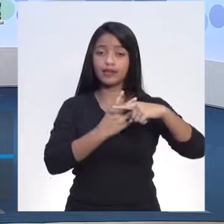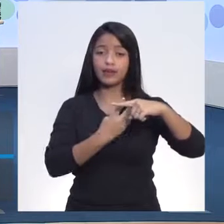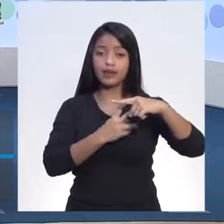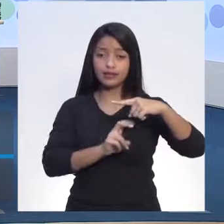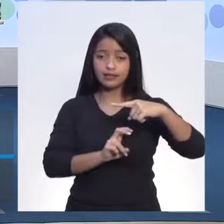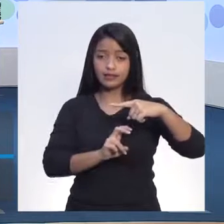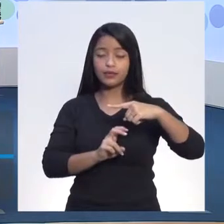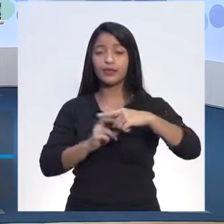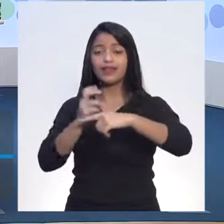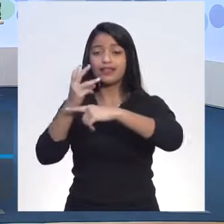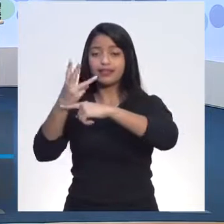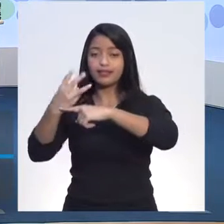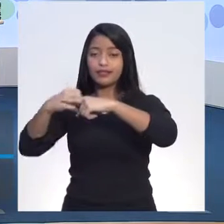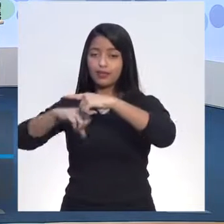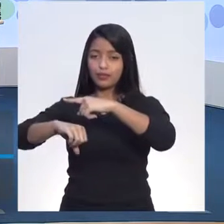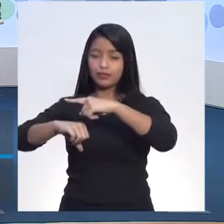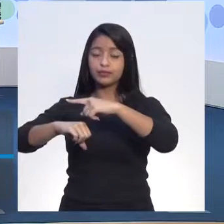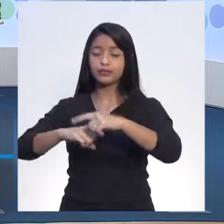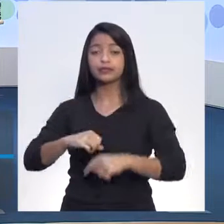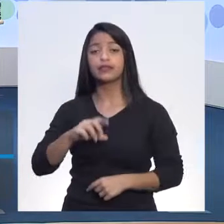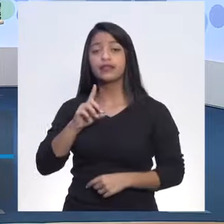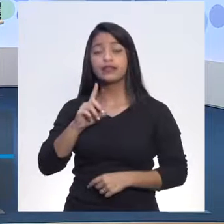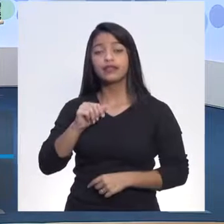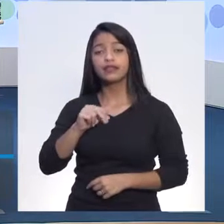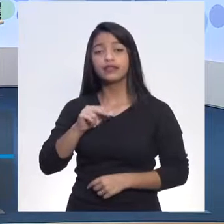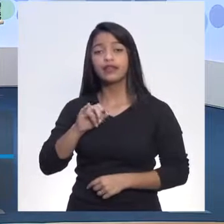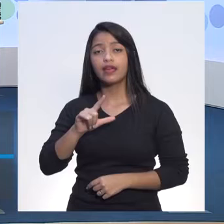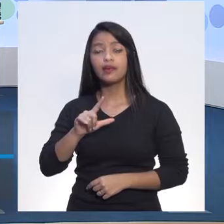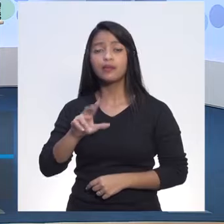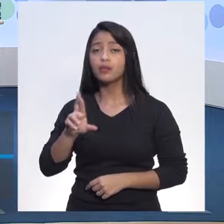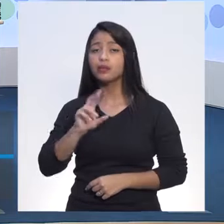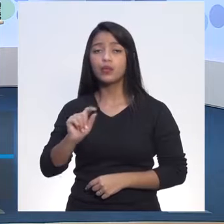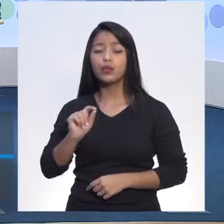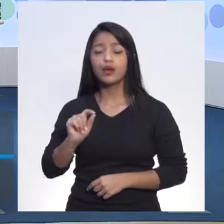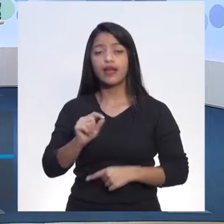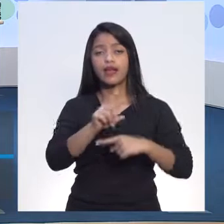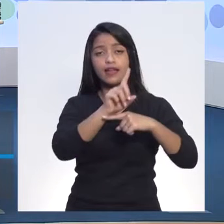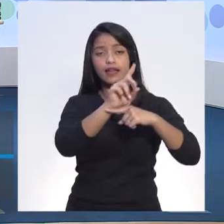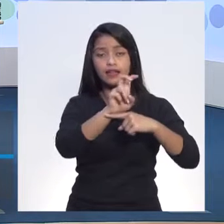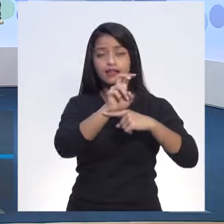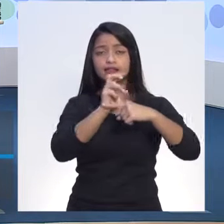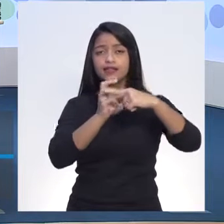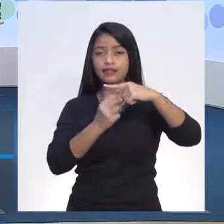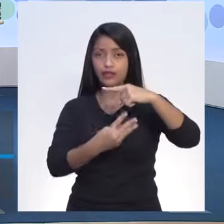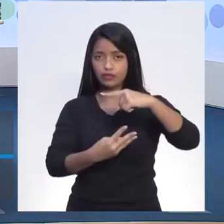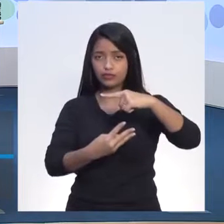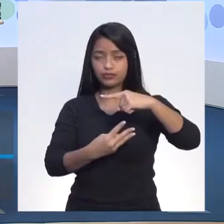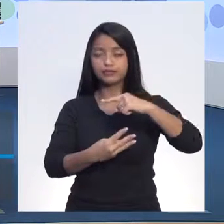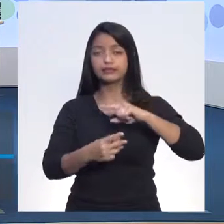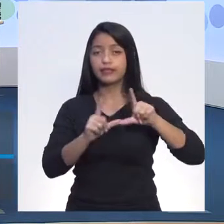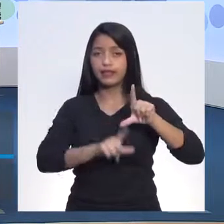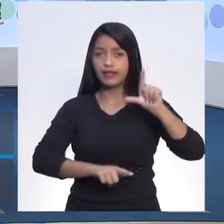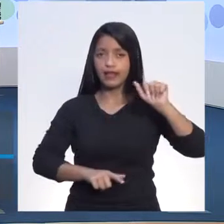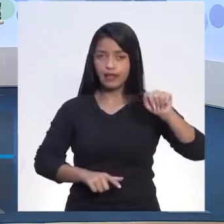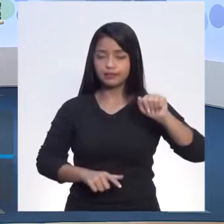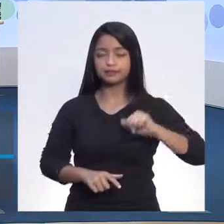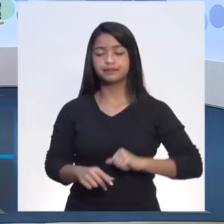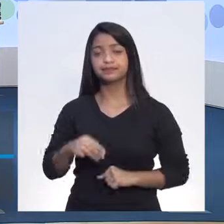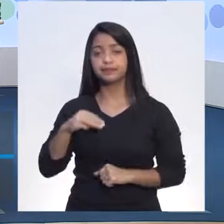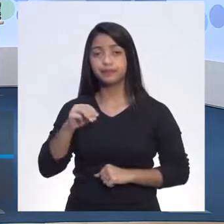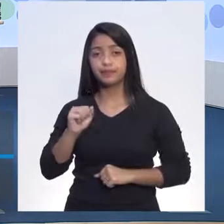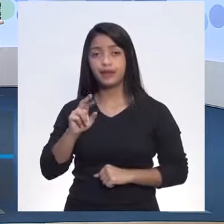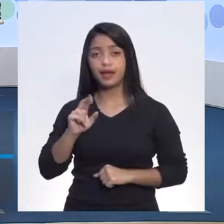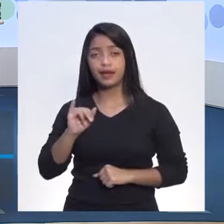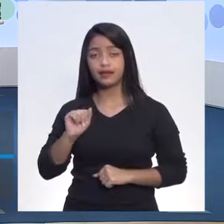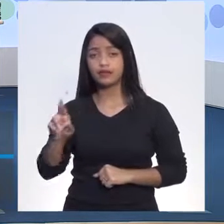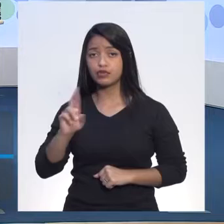Tá? O Daniel, 15 terços, ok? Na letra A. E a Maria Luísa, ela colocou aqui, ó, na letra